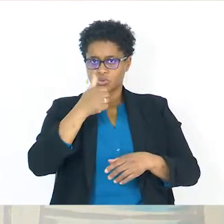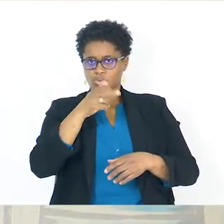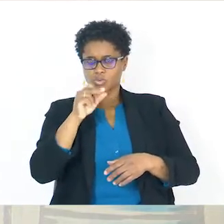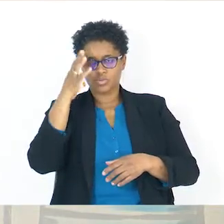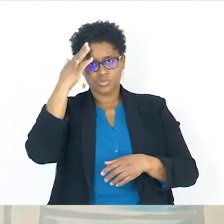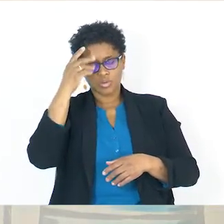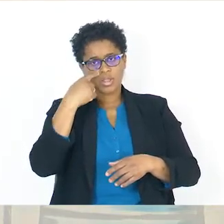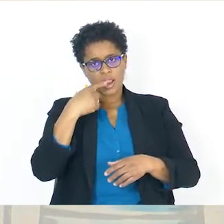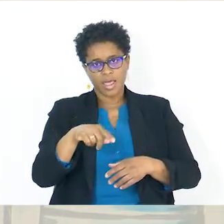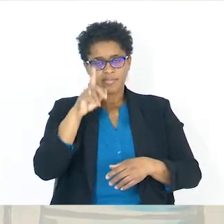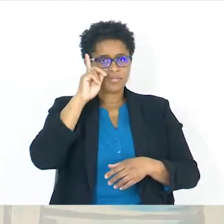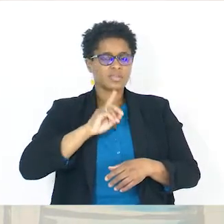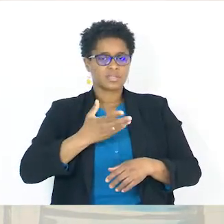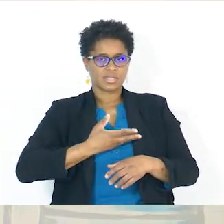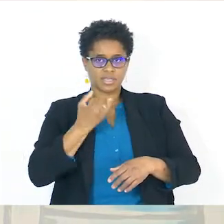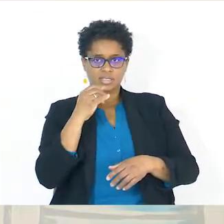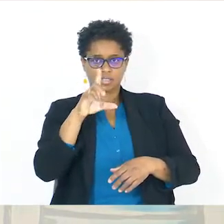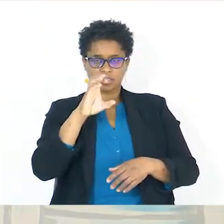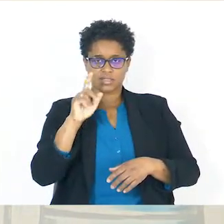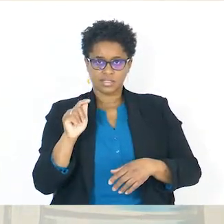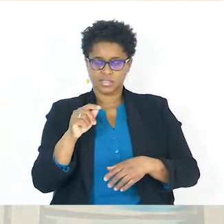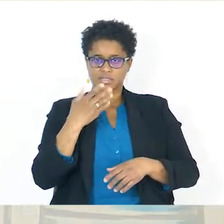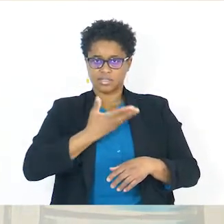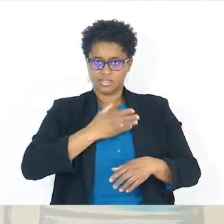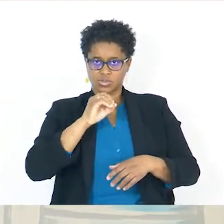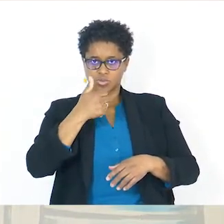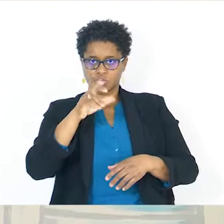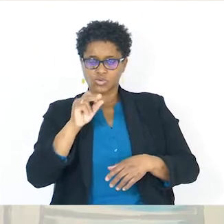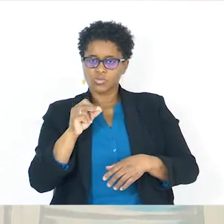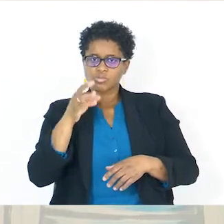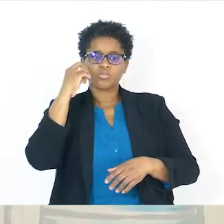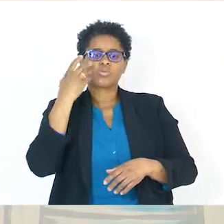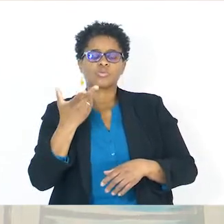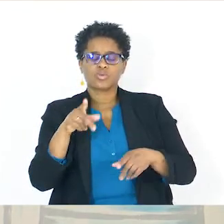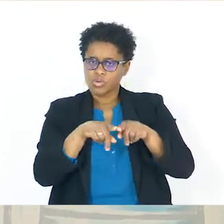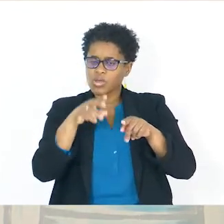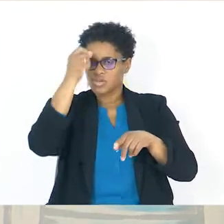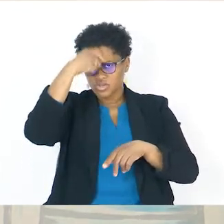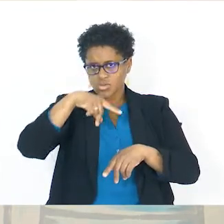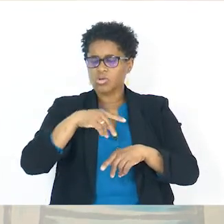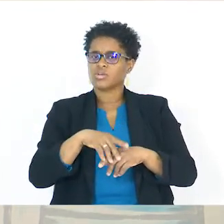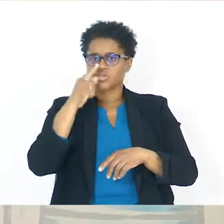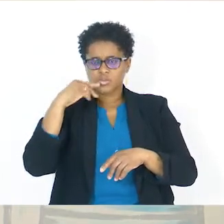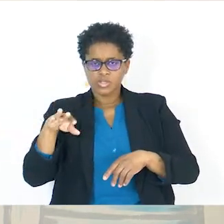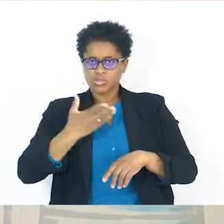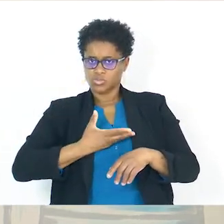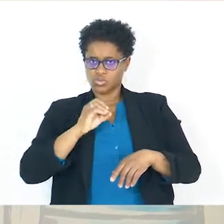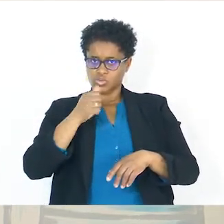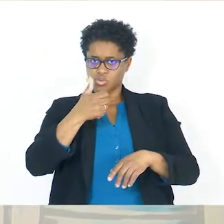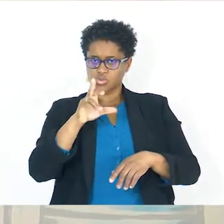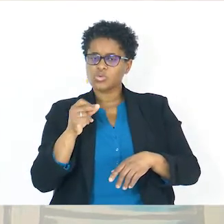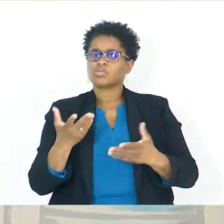dobro do número de lápis da menina Dirce. Dobro. Como a história do menino dobro, não